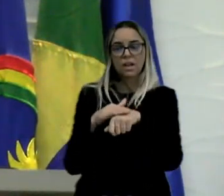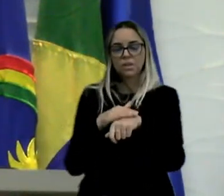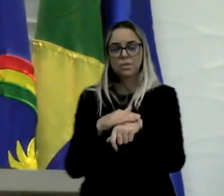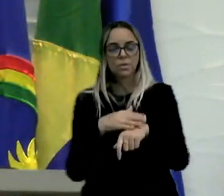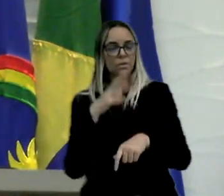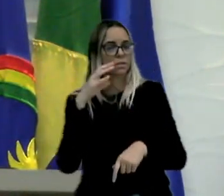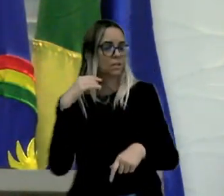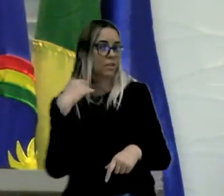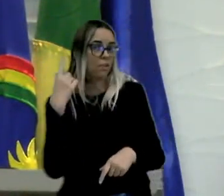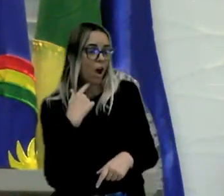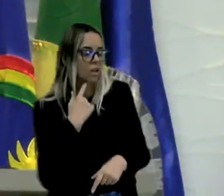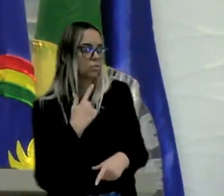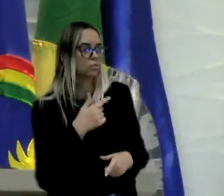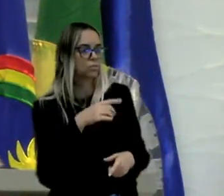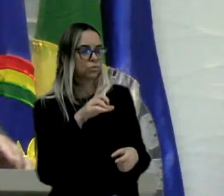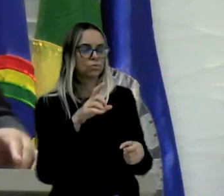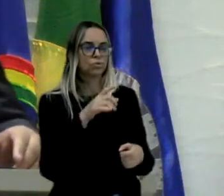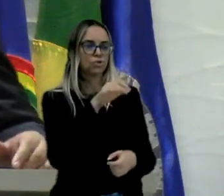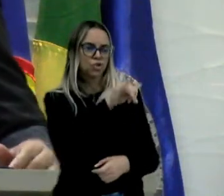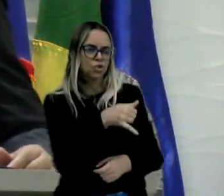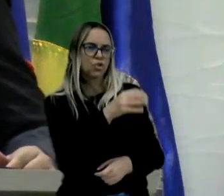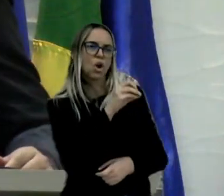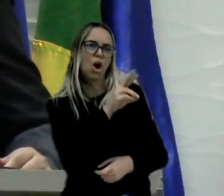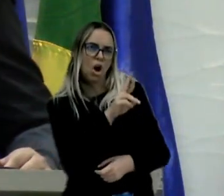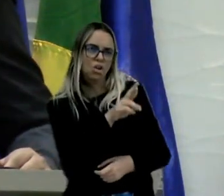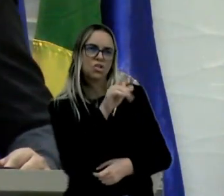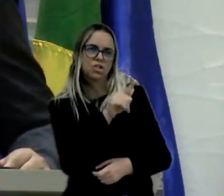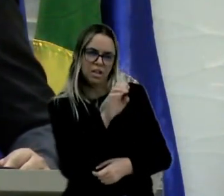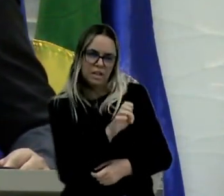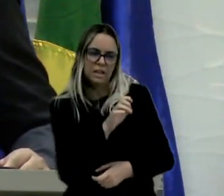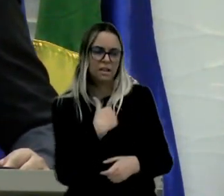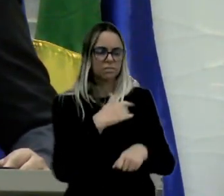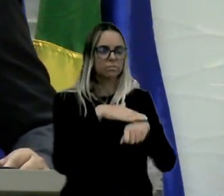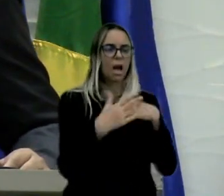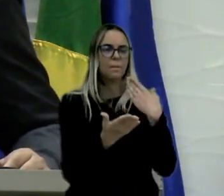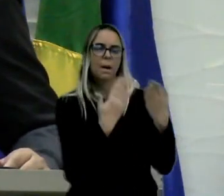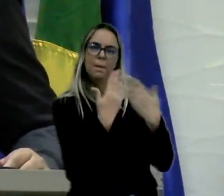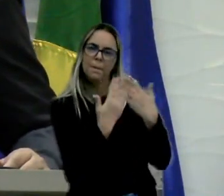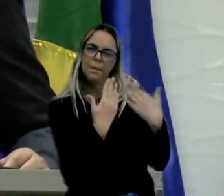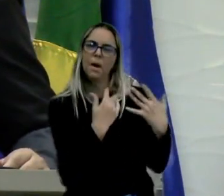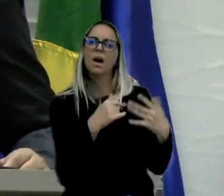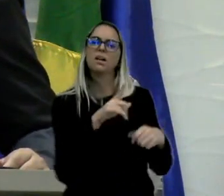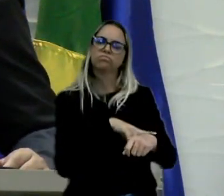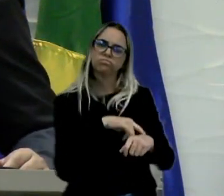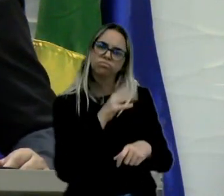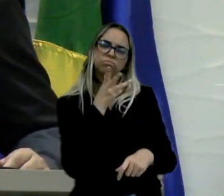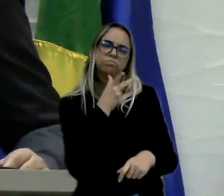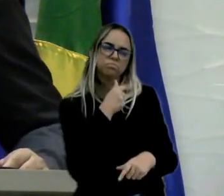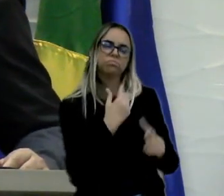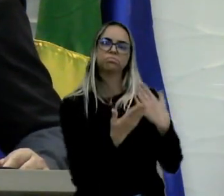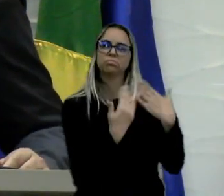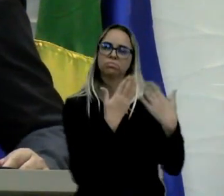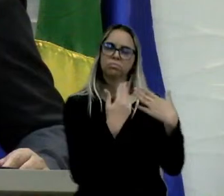Jorge e Passamos um bom tempo conversando com ele ali